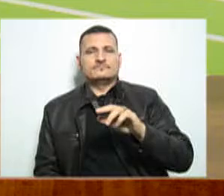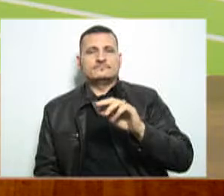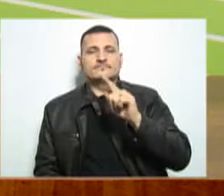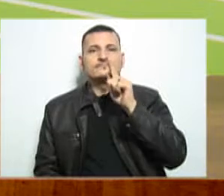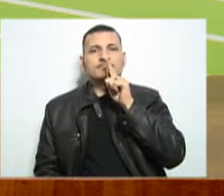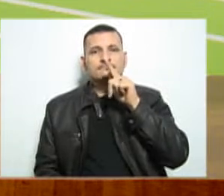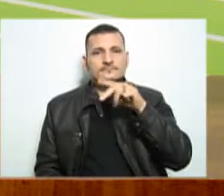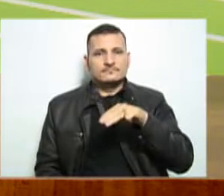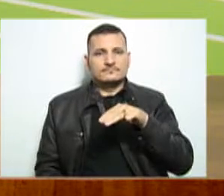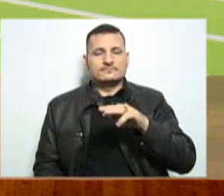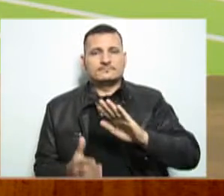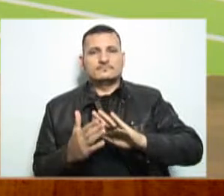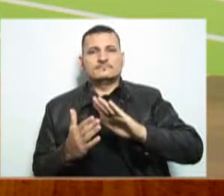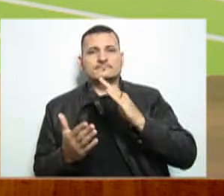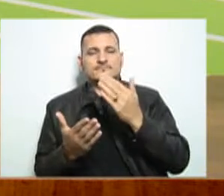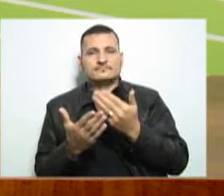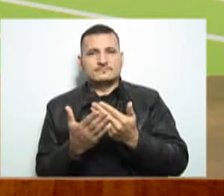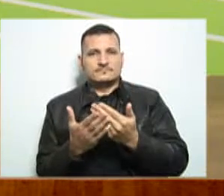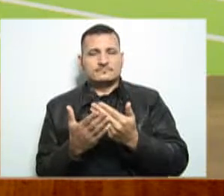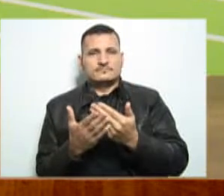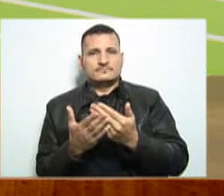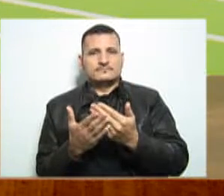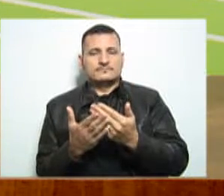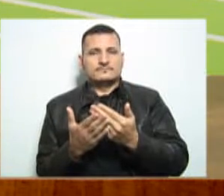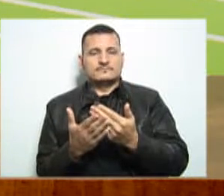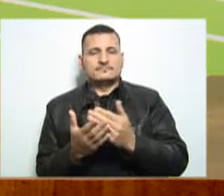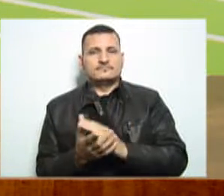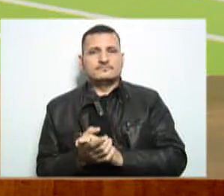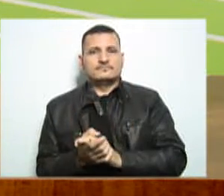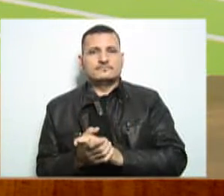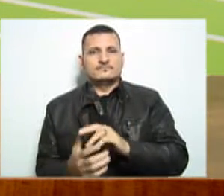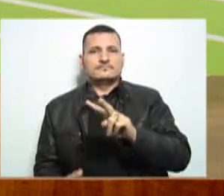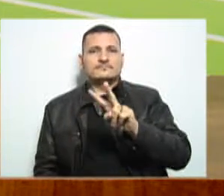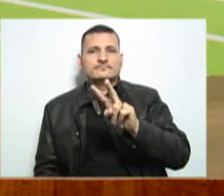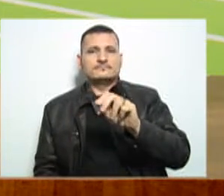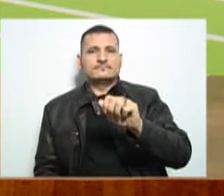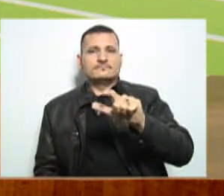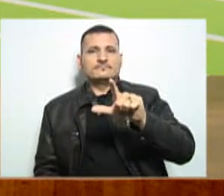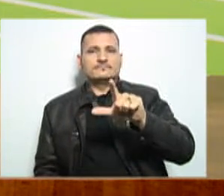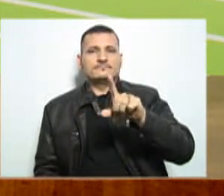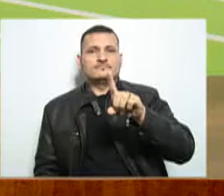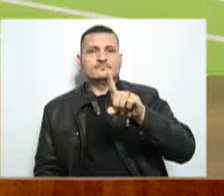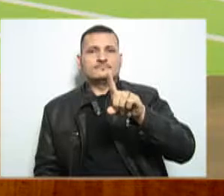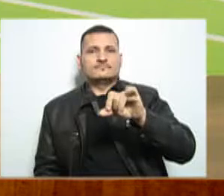para os alunos da escola e professores da escola Valdir